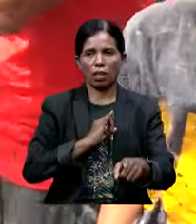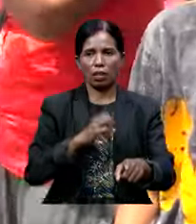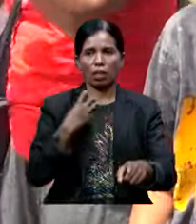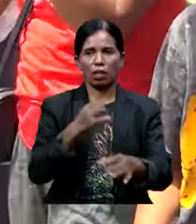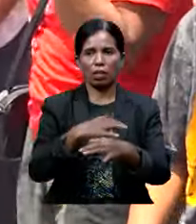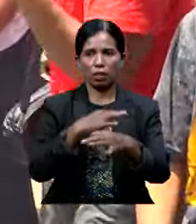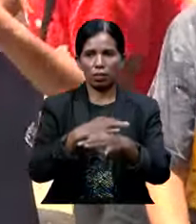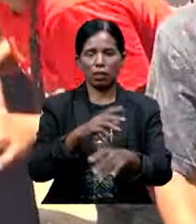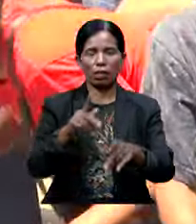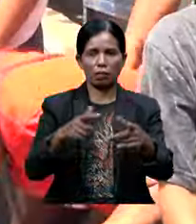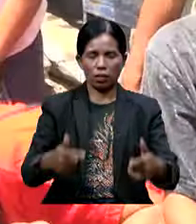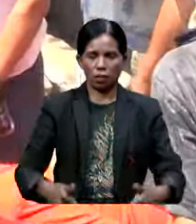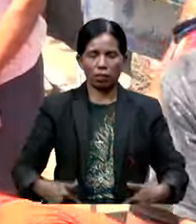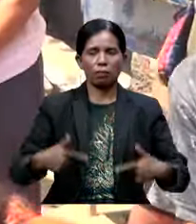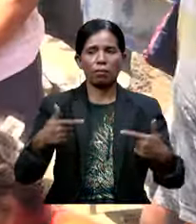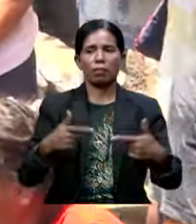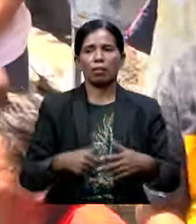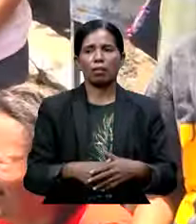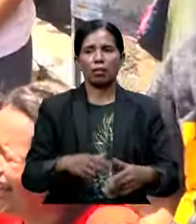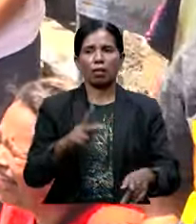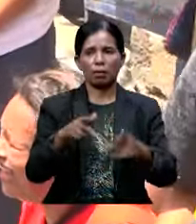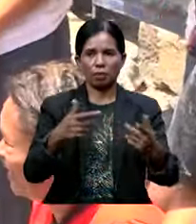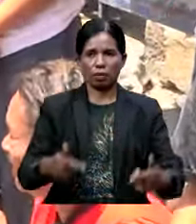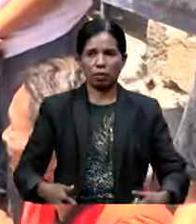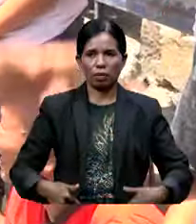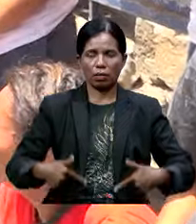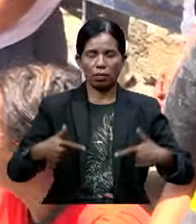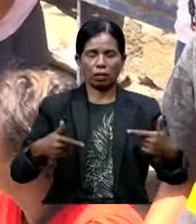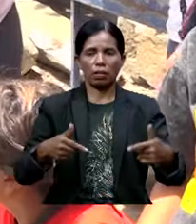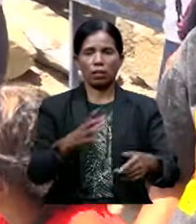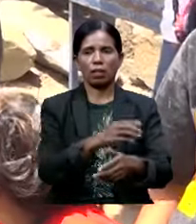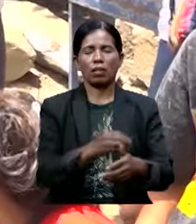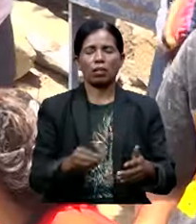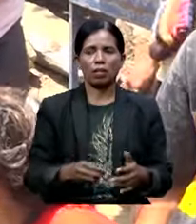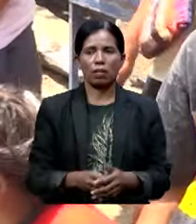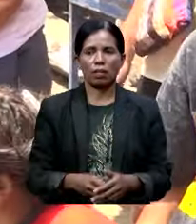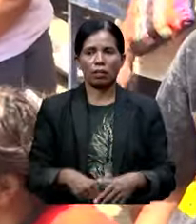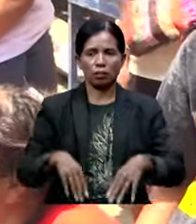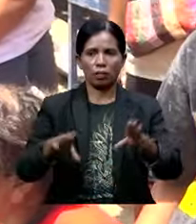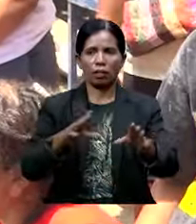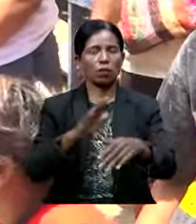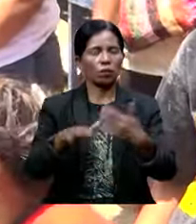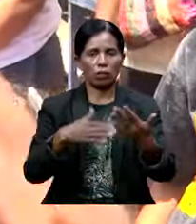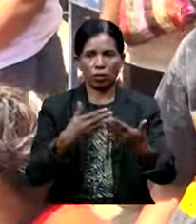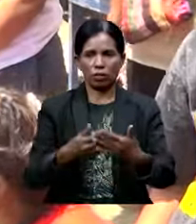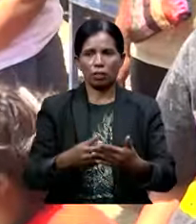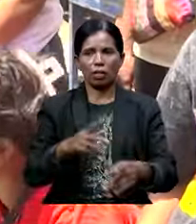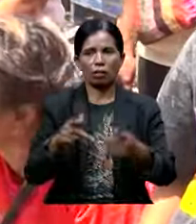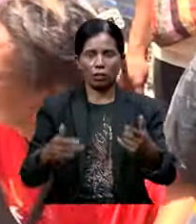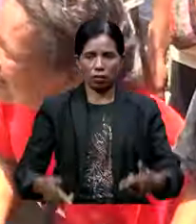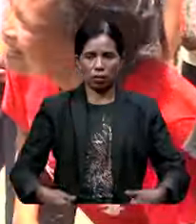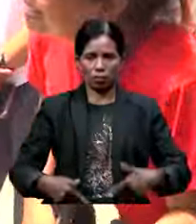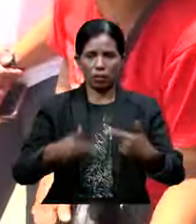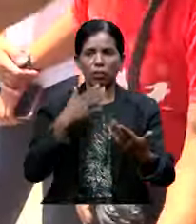hadia uluk bak pobo dia moris. Pobo dia moris bak baleta ko atro tora lete. Pangkang ko pang buat tu toto ne ne pobo dia moris